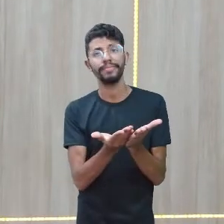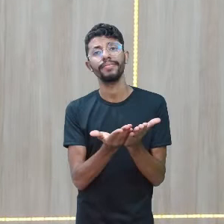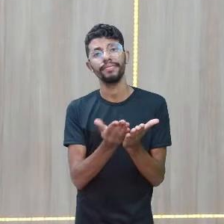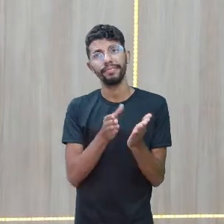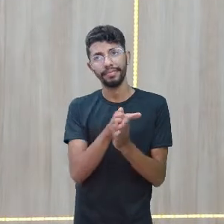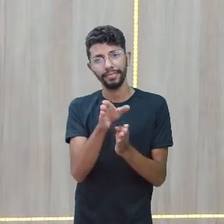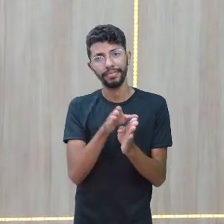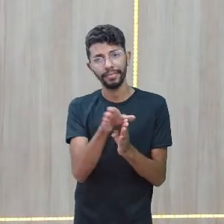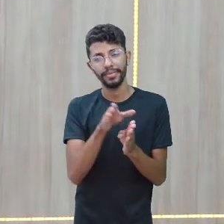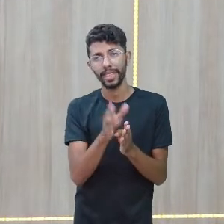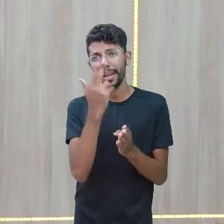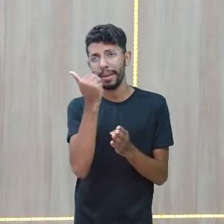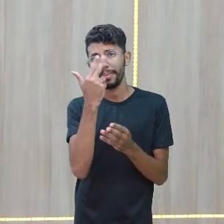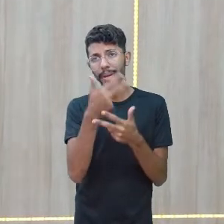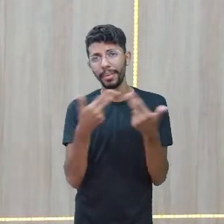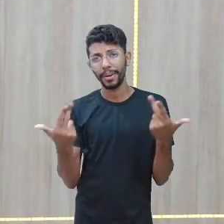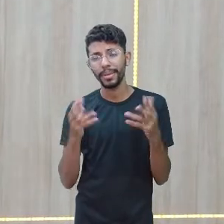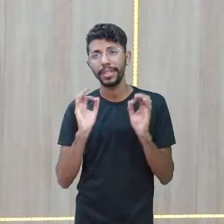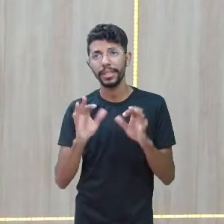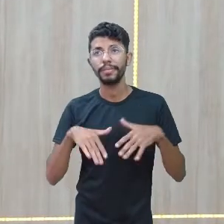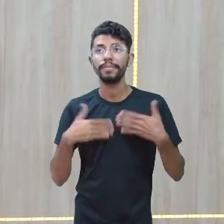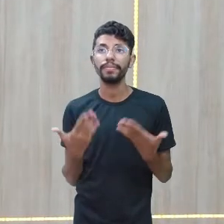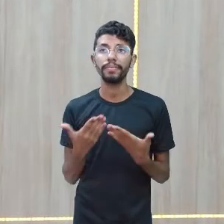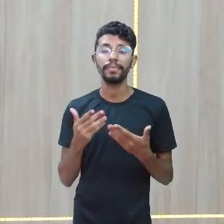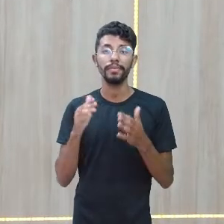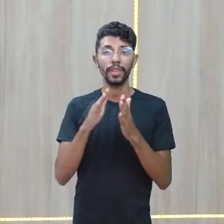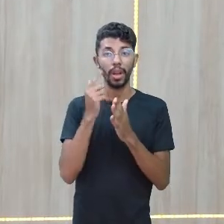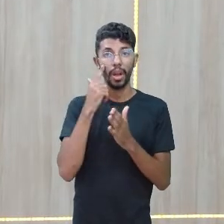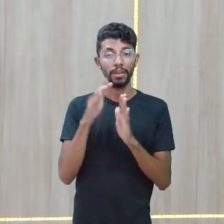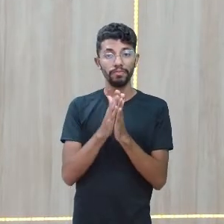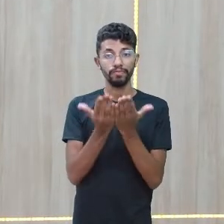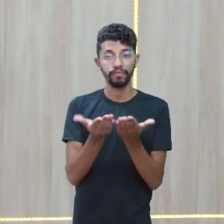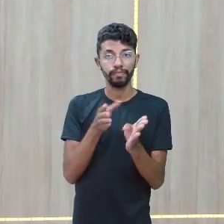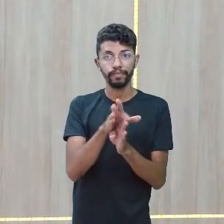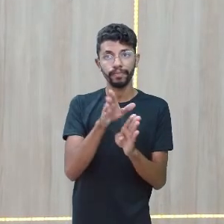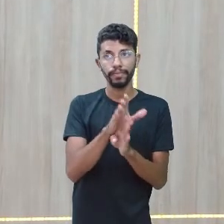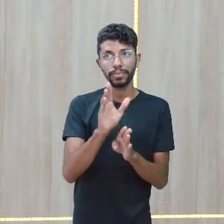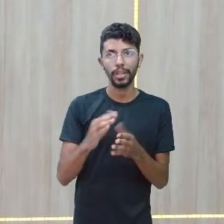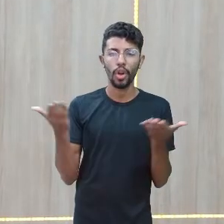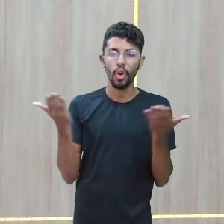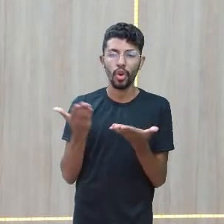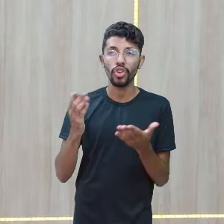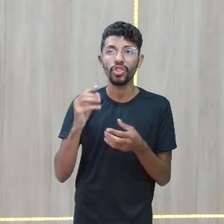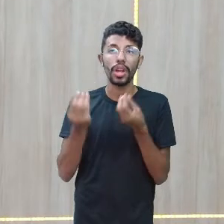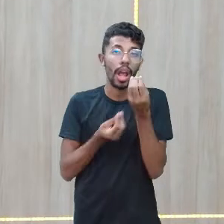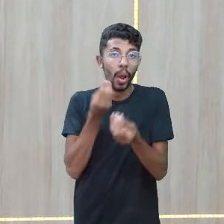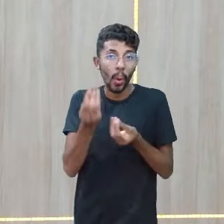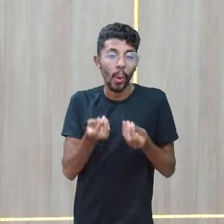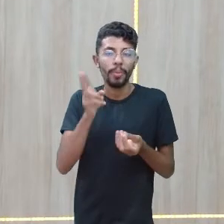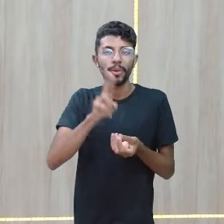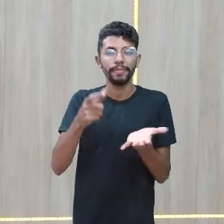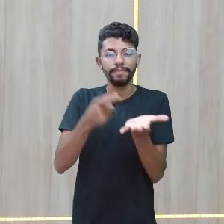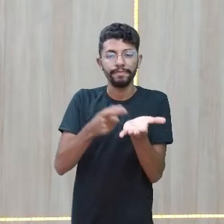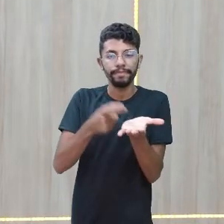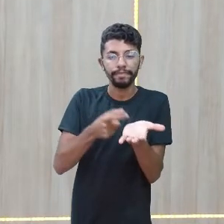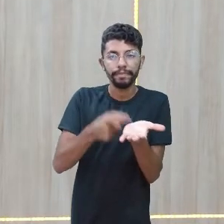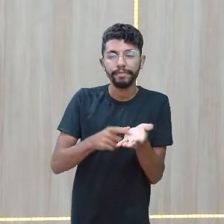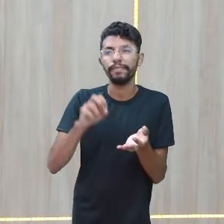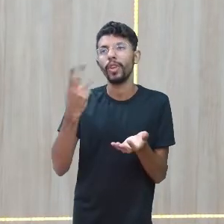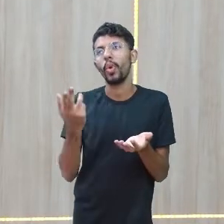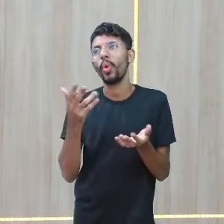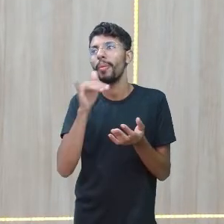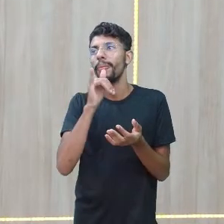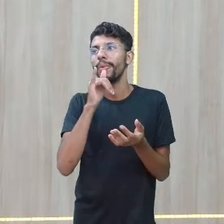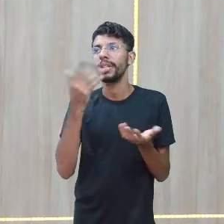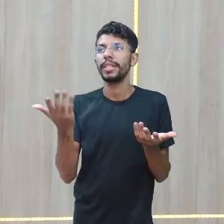coisa. Pois bem, esse manual hoje em dia é mais comum ser através de aplicativo, através de um